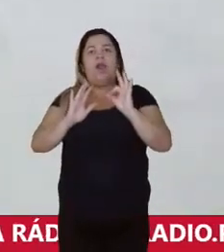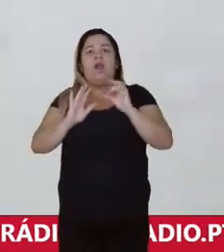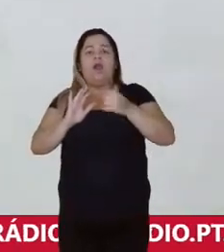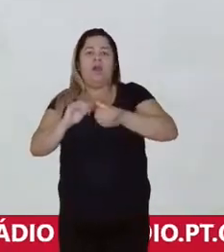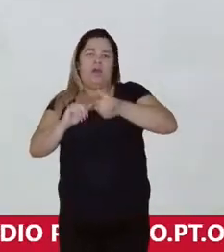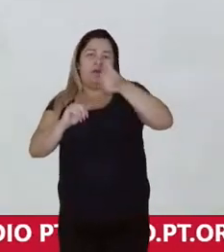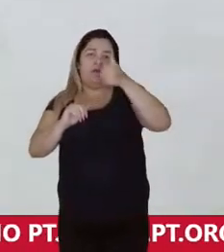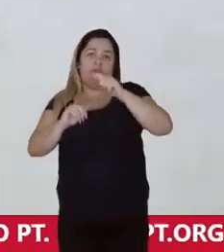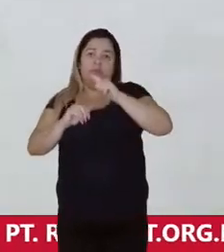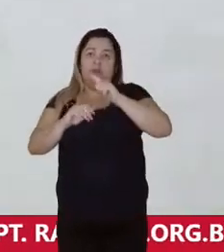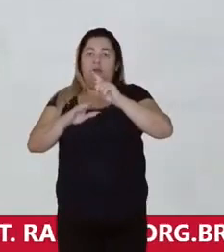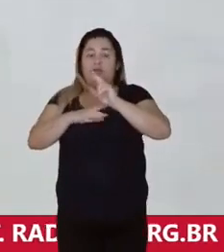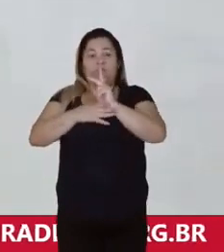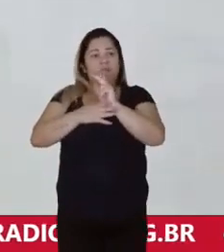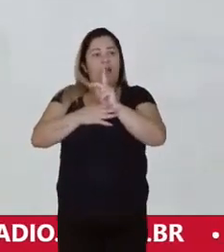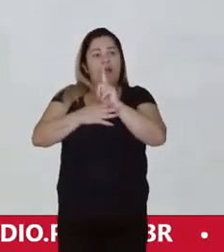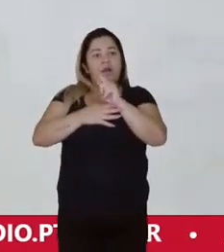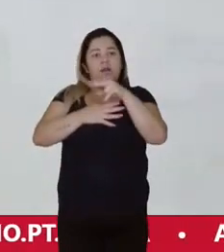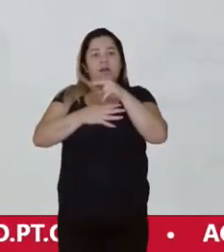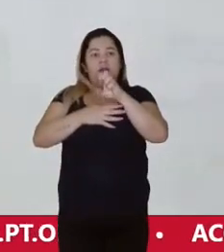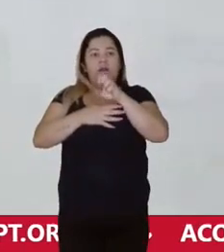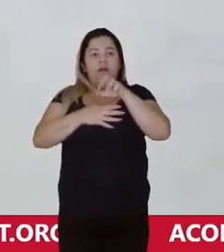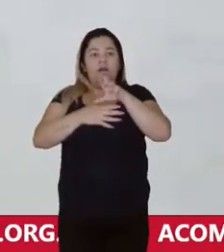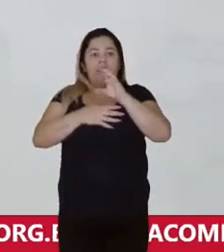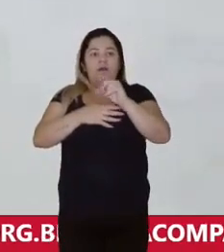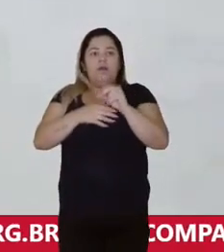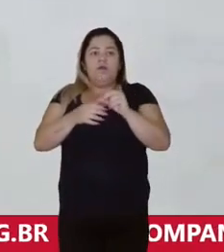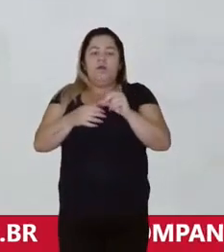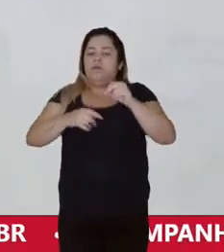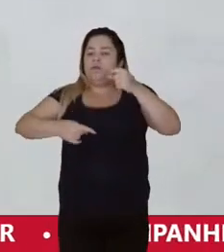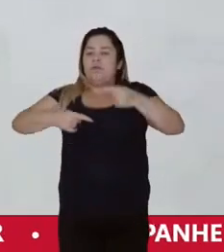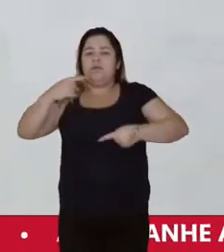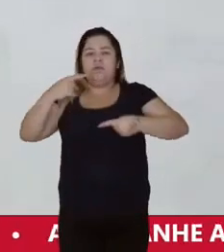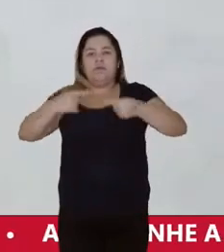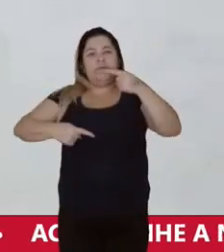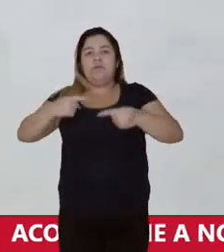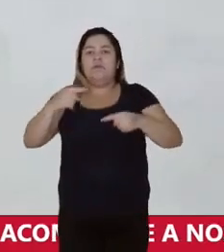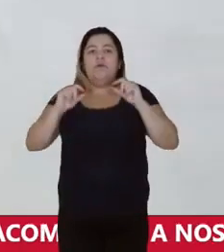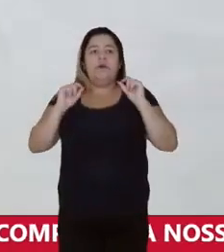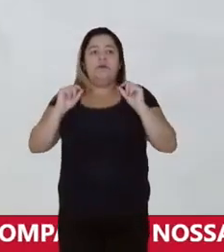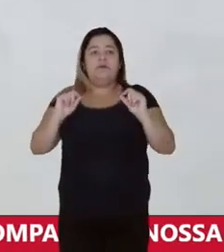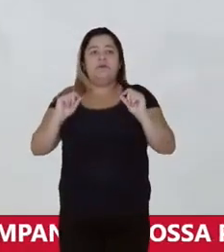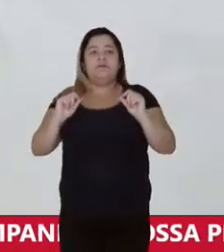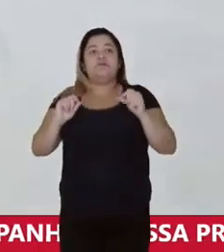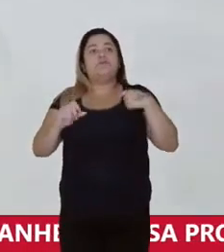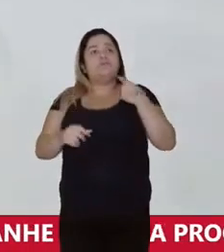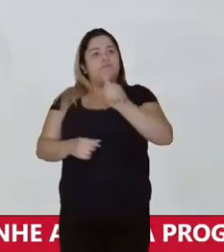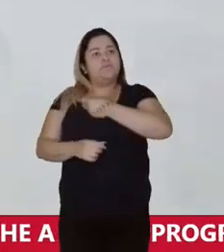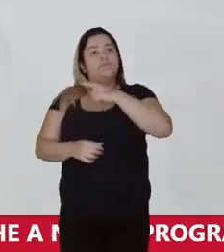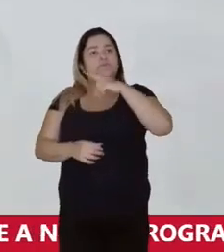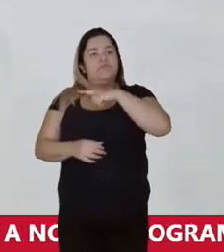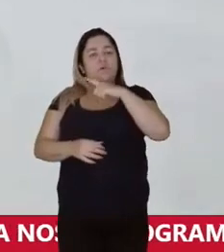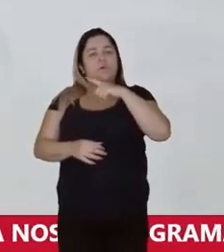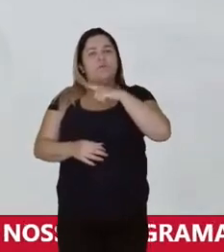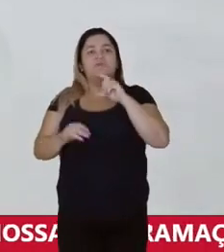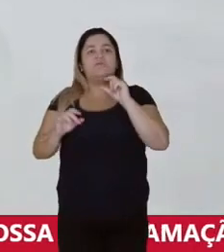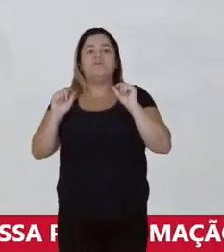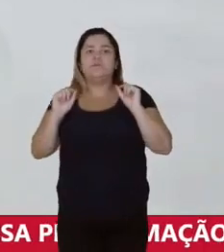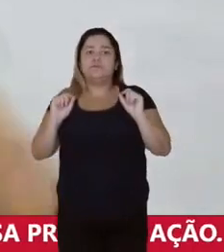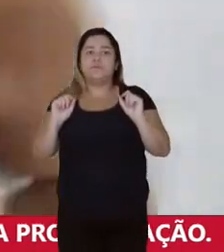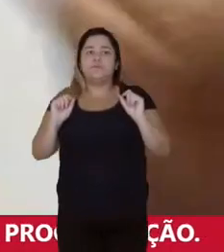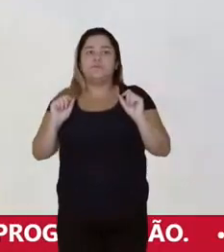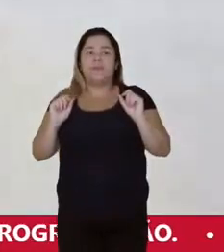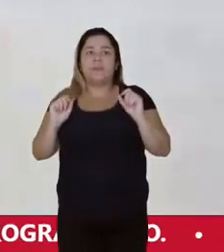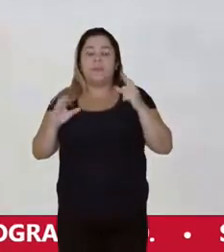de gênero. Então, ele é vanguarda em muitos debates. Isso fez com que nós tivéssemos condições